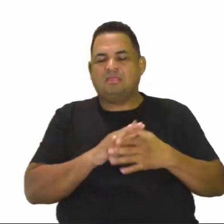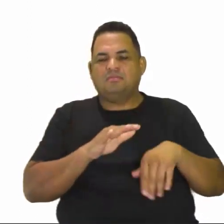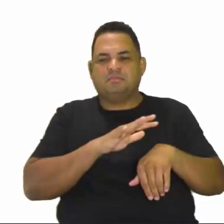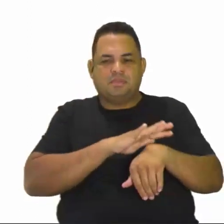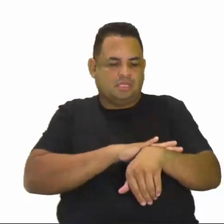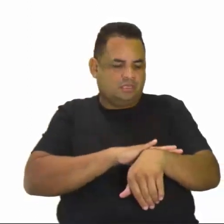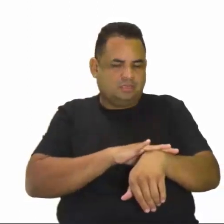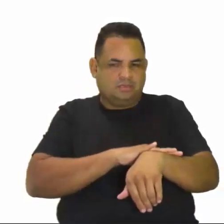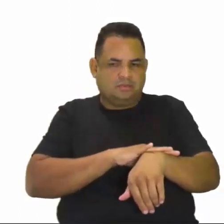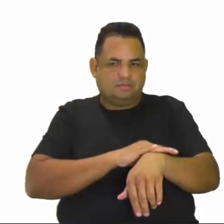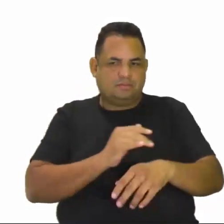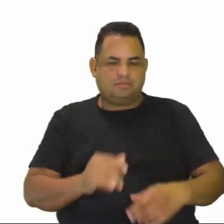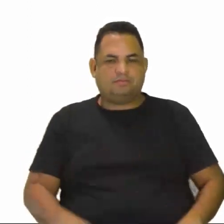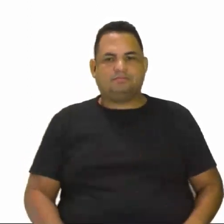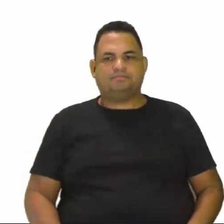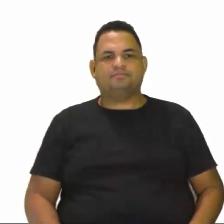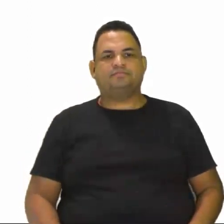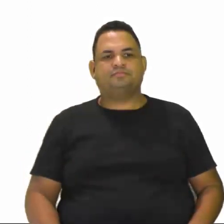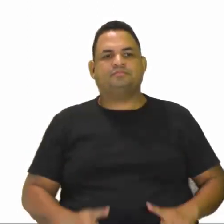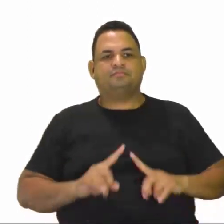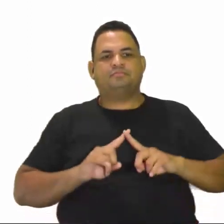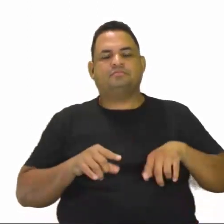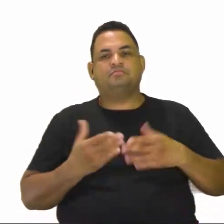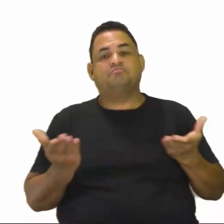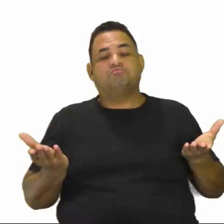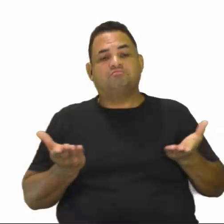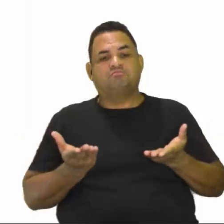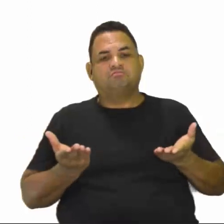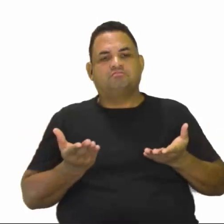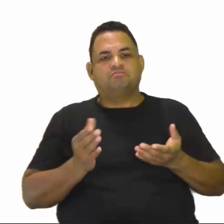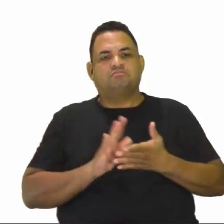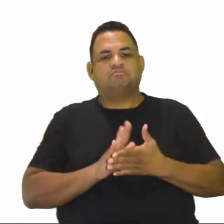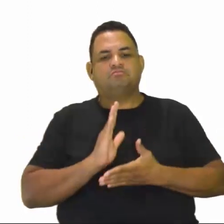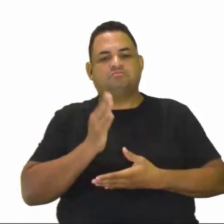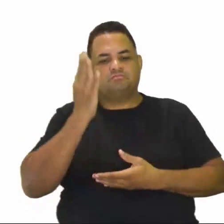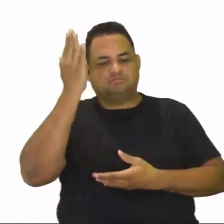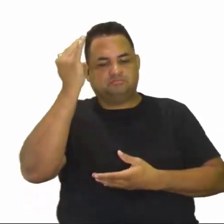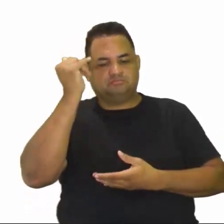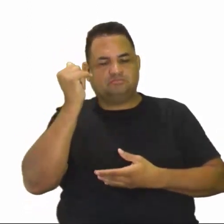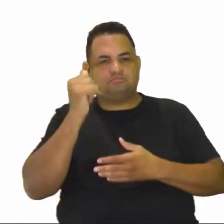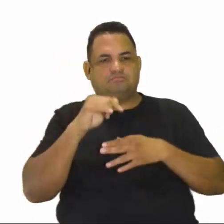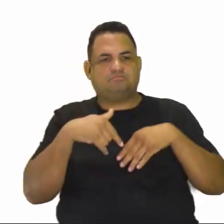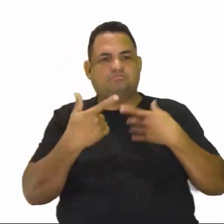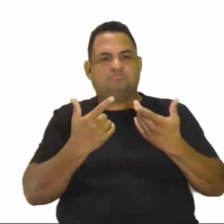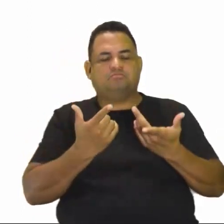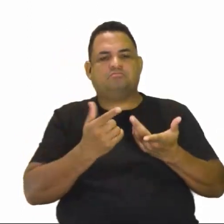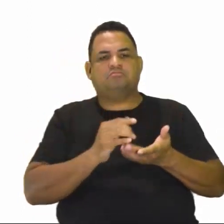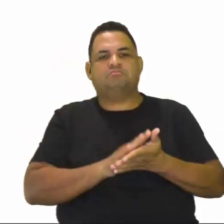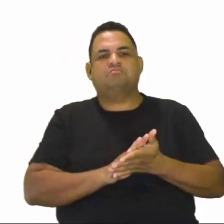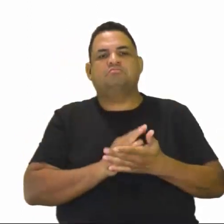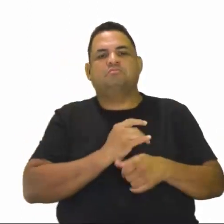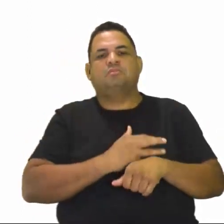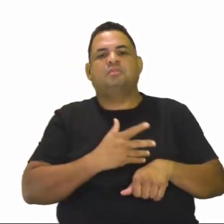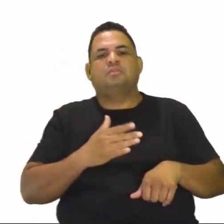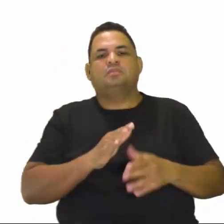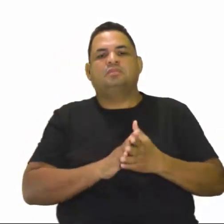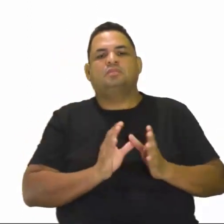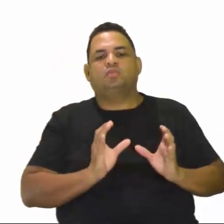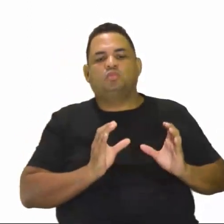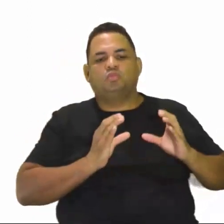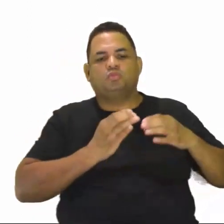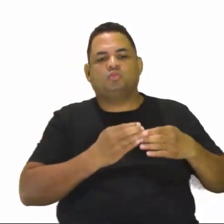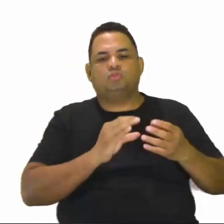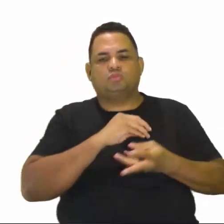língua e a pele. Mas hoje em dia a gente já sabe que esses ácidos são conhecidos como uma classe